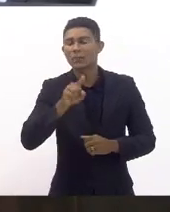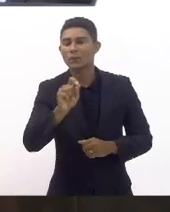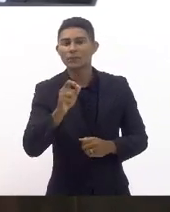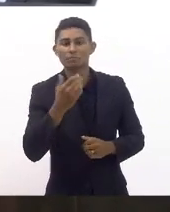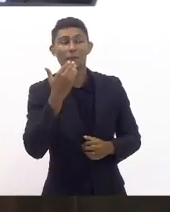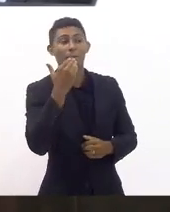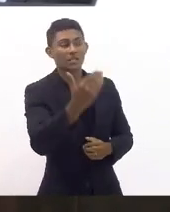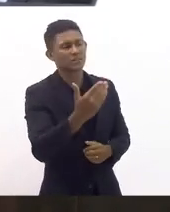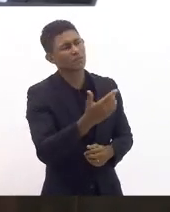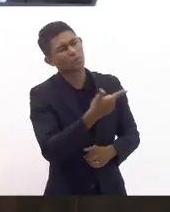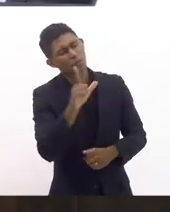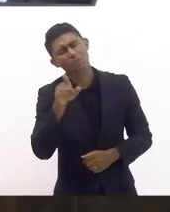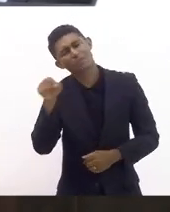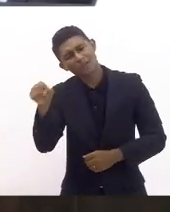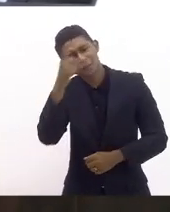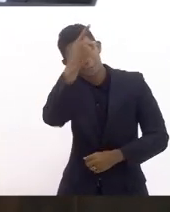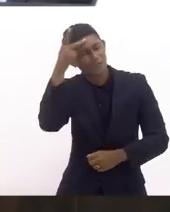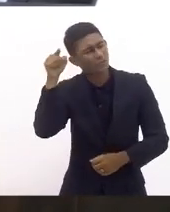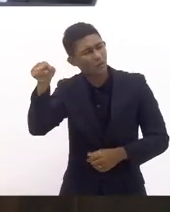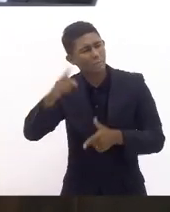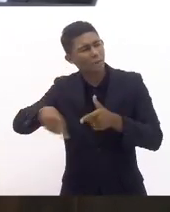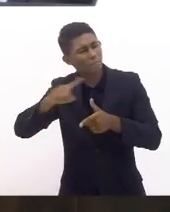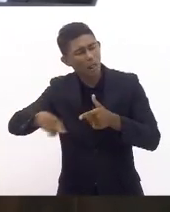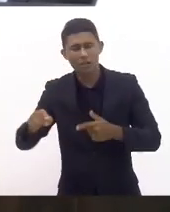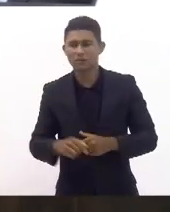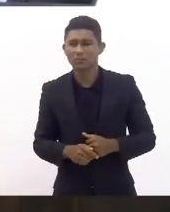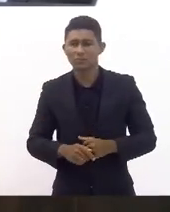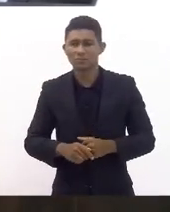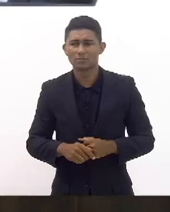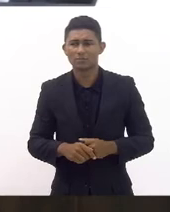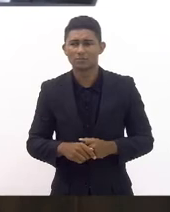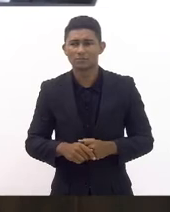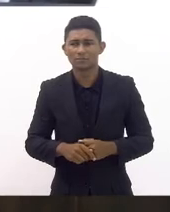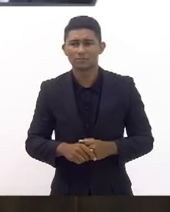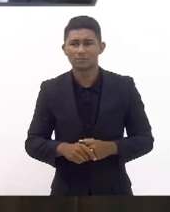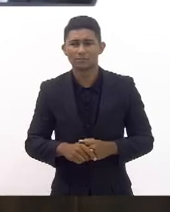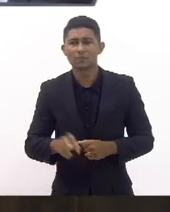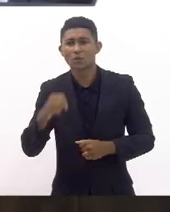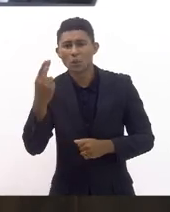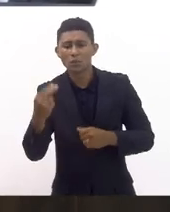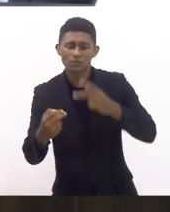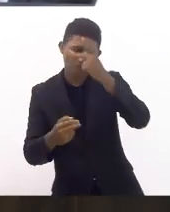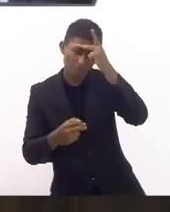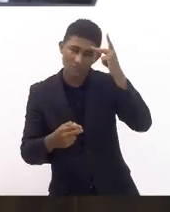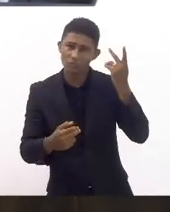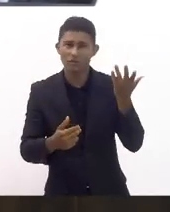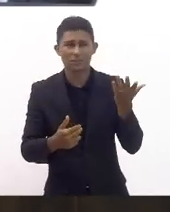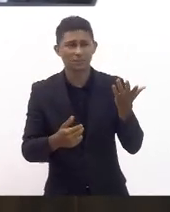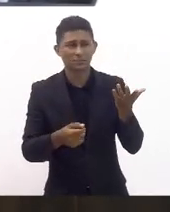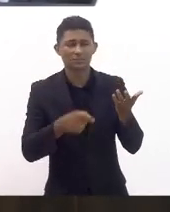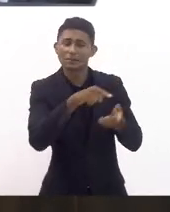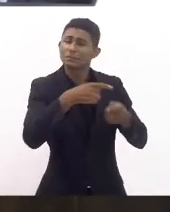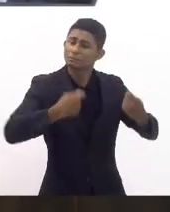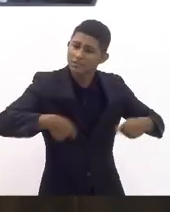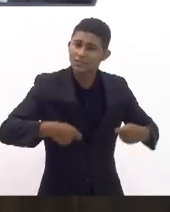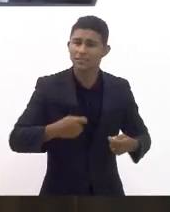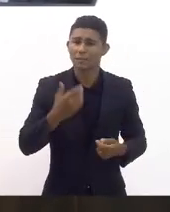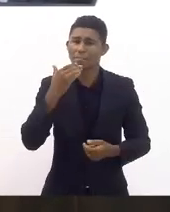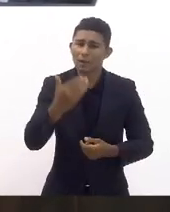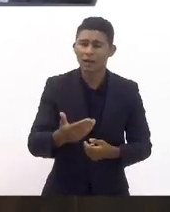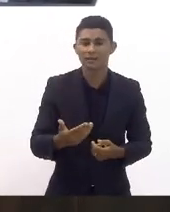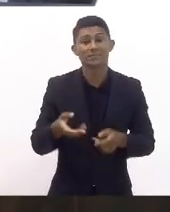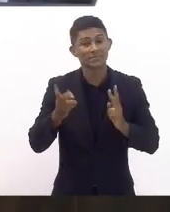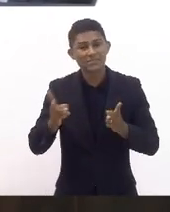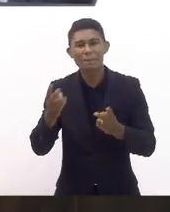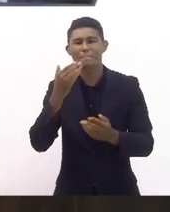os contribuintes que estão com algum problema, ou para alguma pessoa que necessita de alguma coisa, mas ele